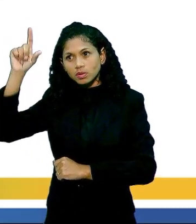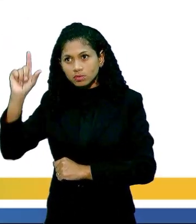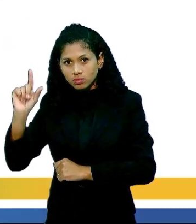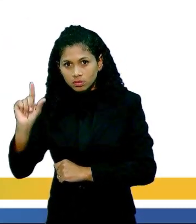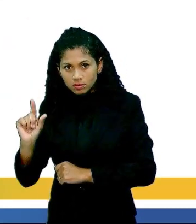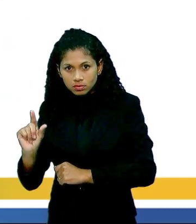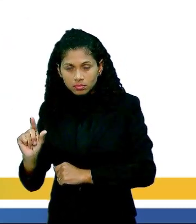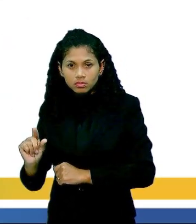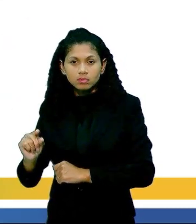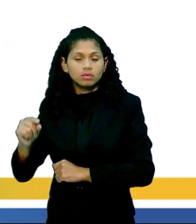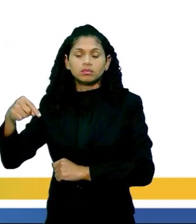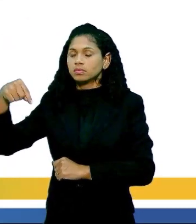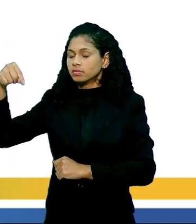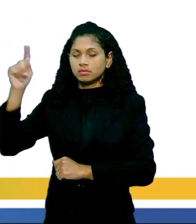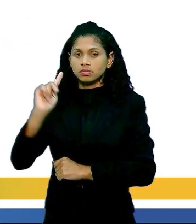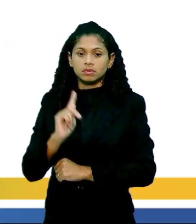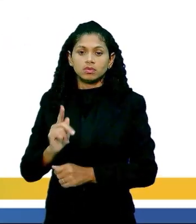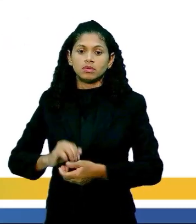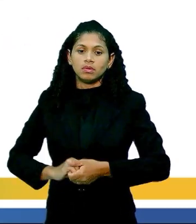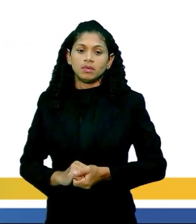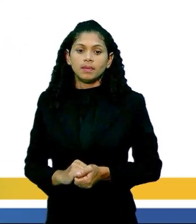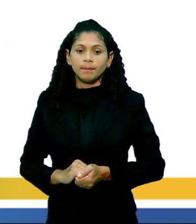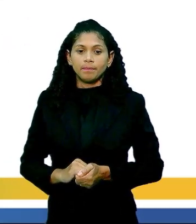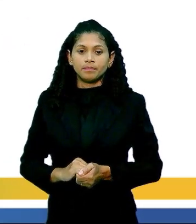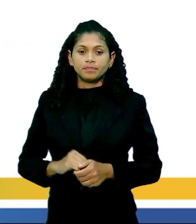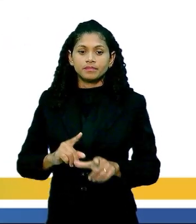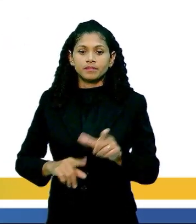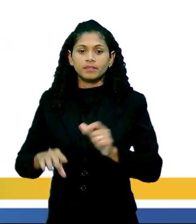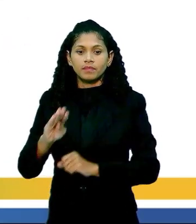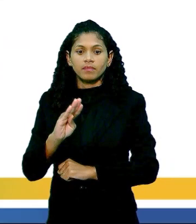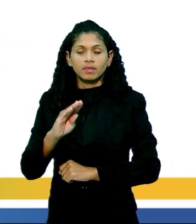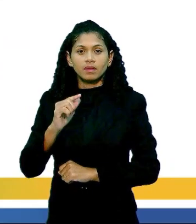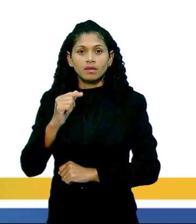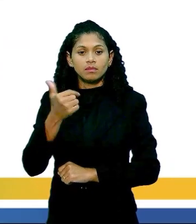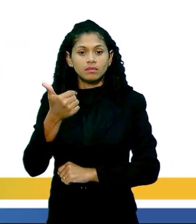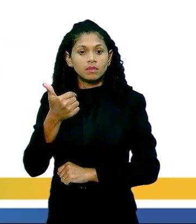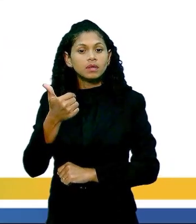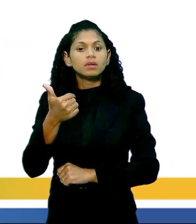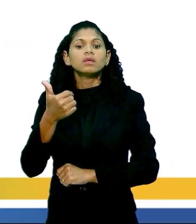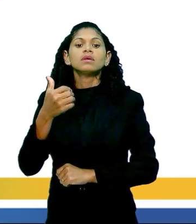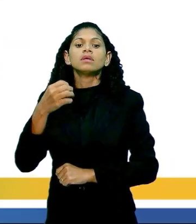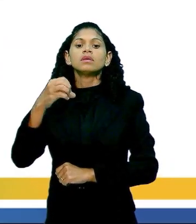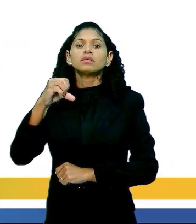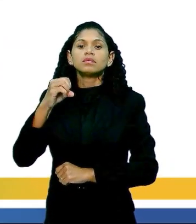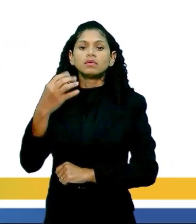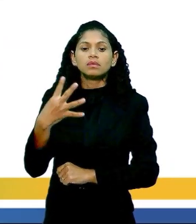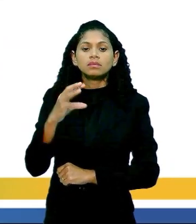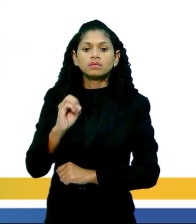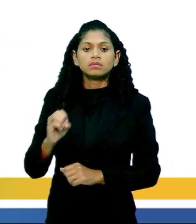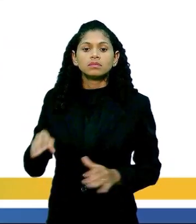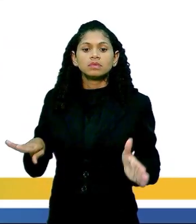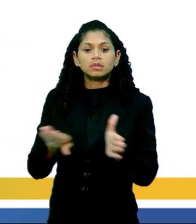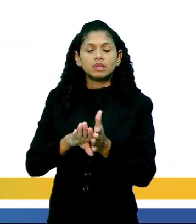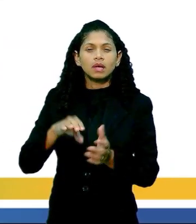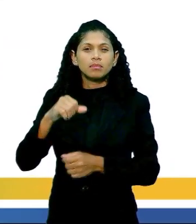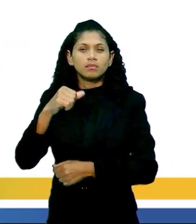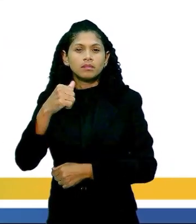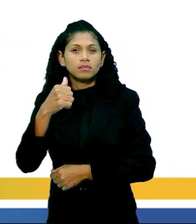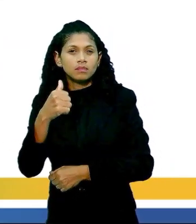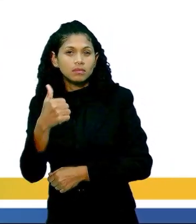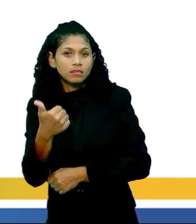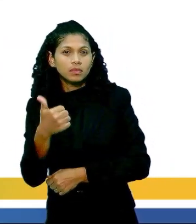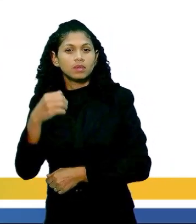constância. Letra D. De 1940 a 1950, a natalidade somada à